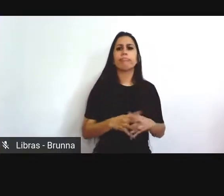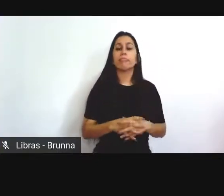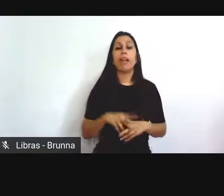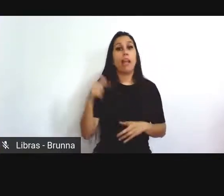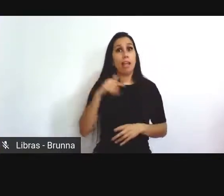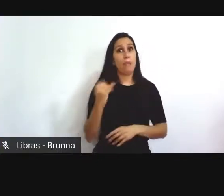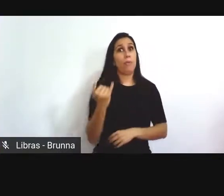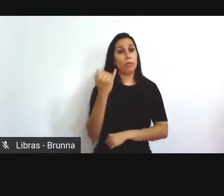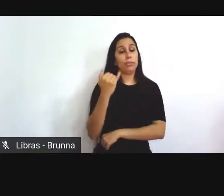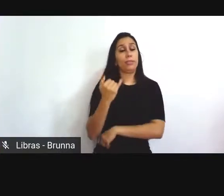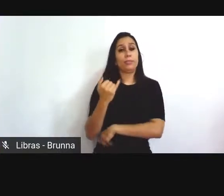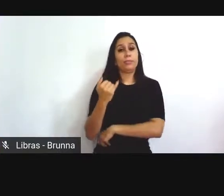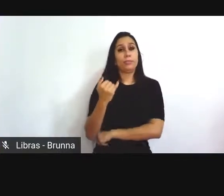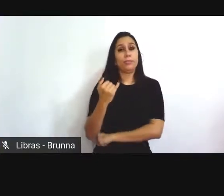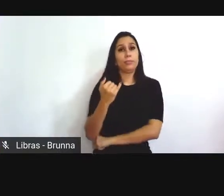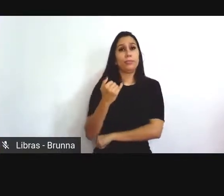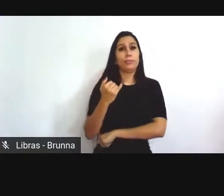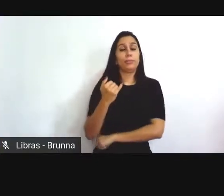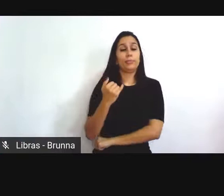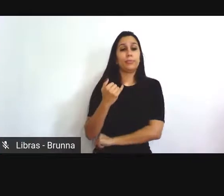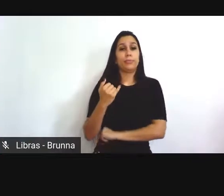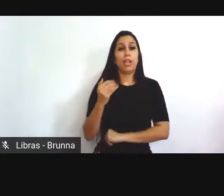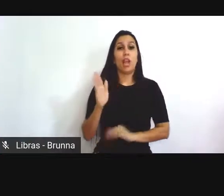importante, né? É um foco importante.